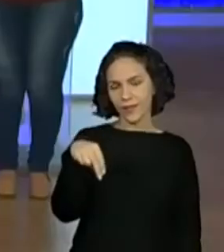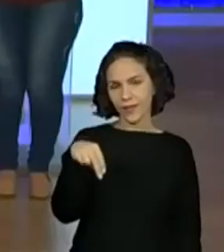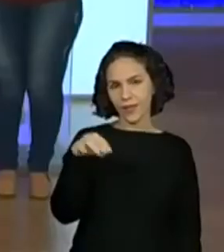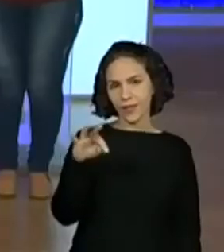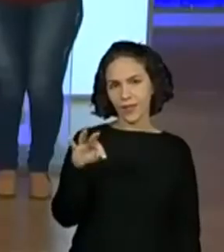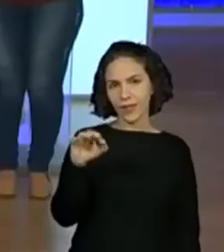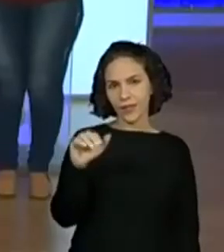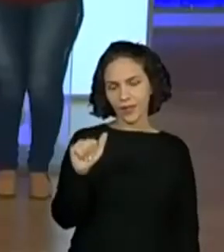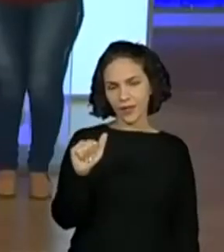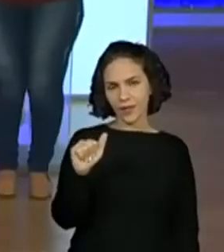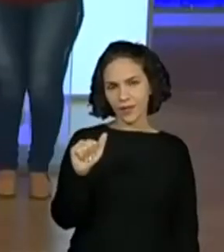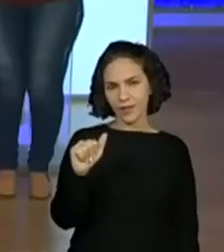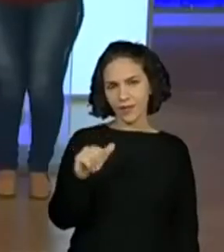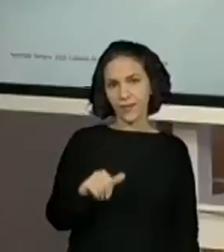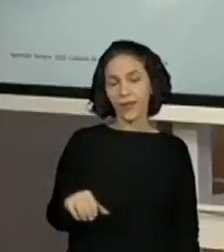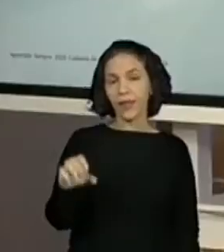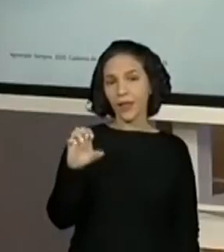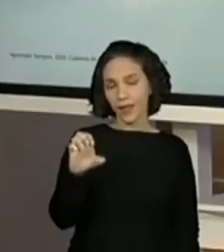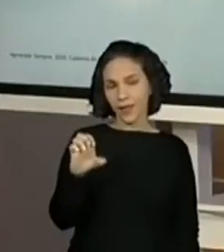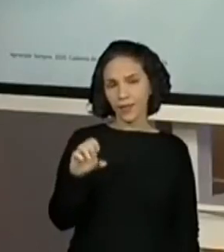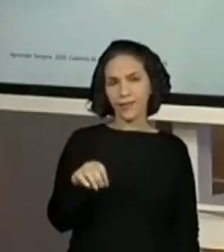Deu? Deu. Conseguir? Sim.